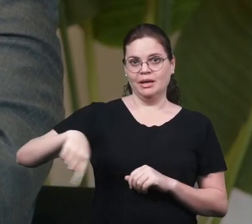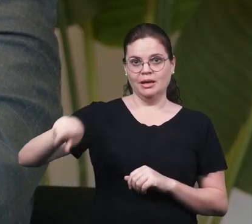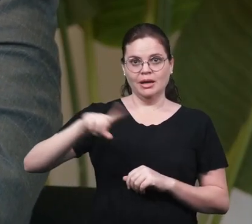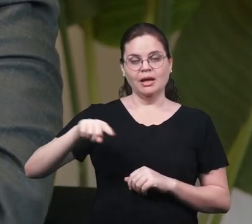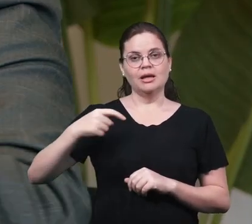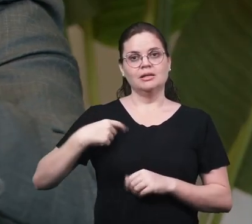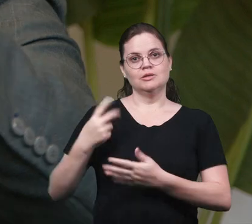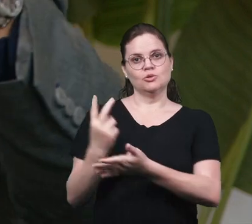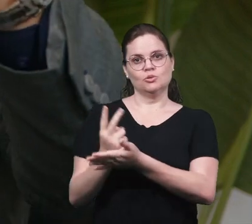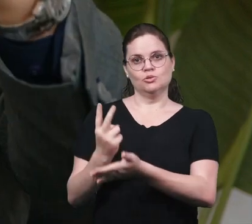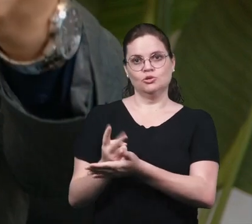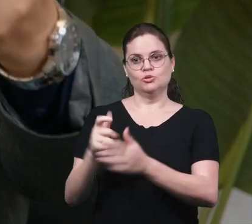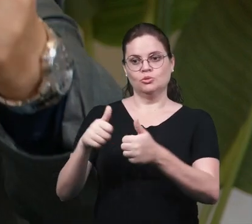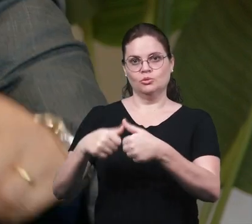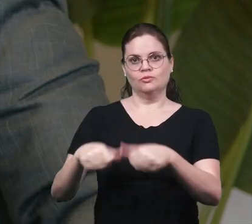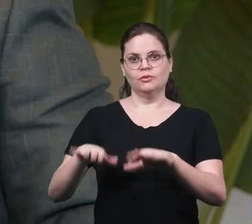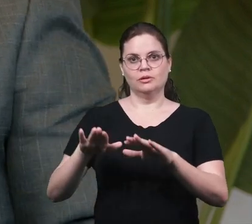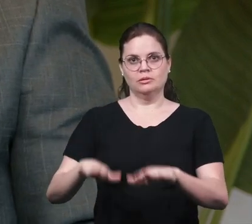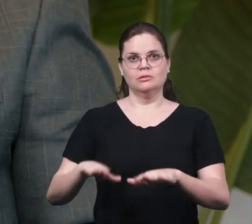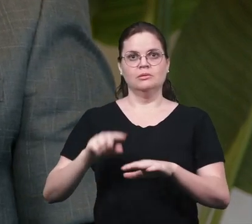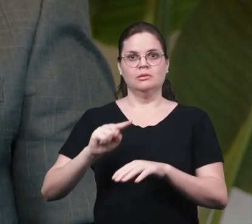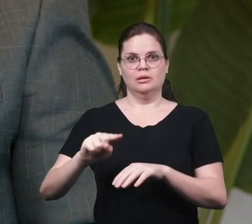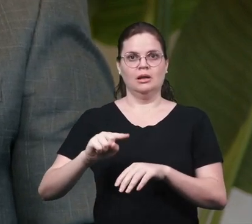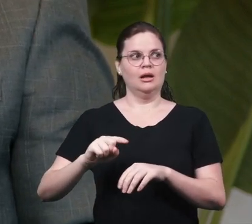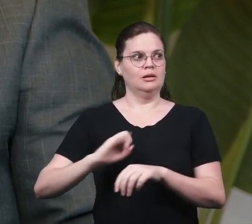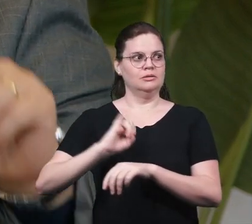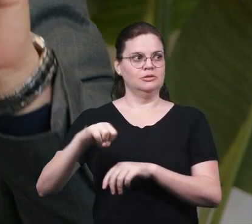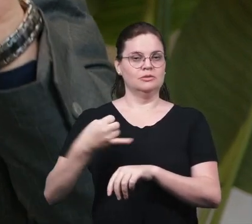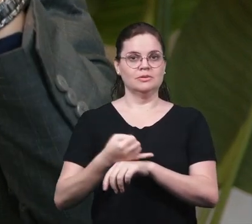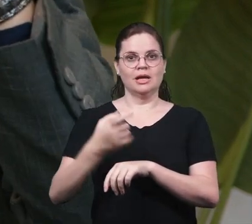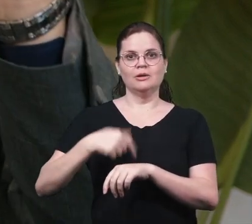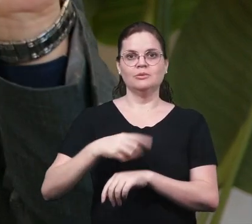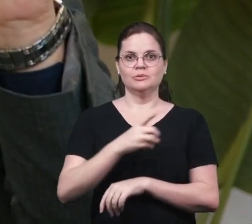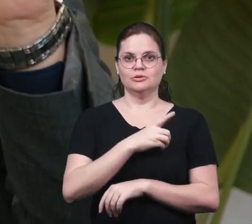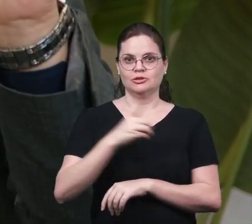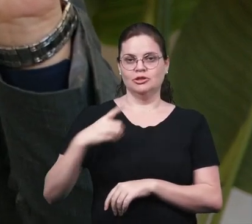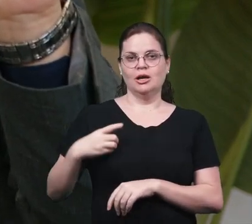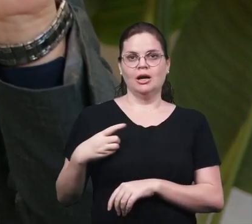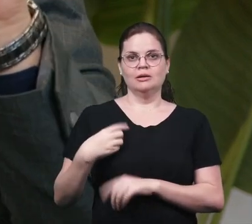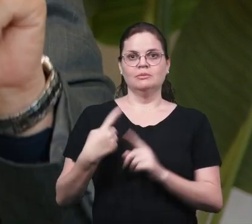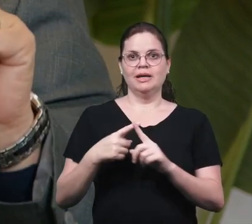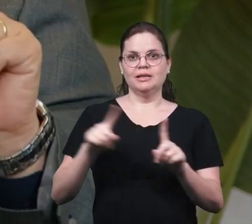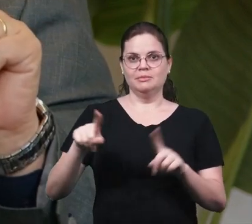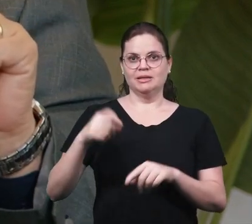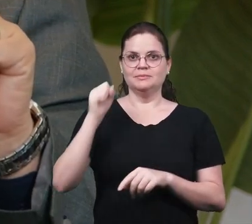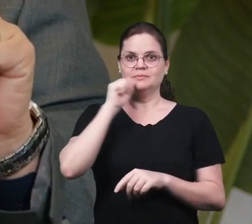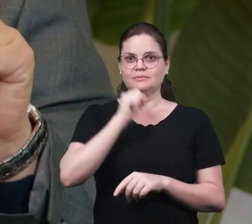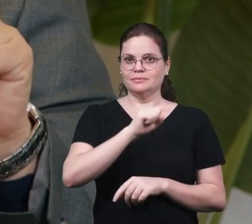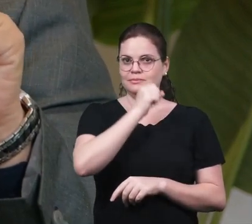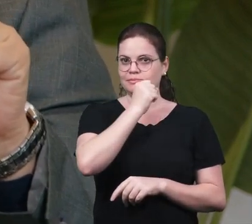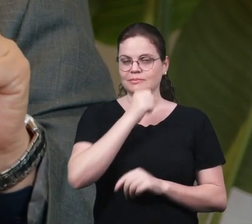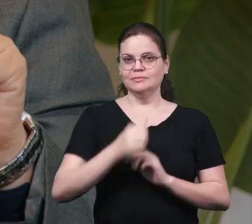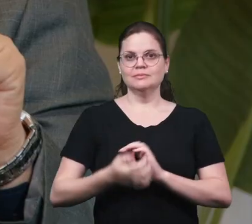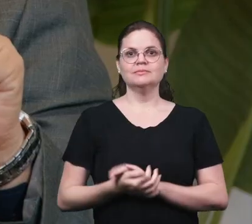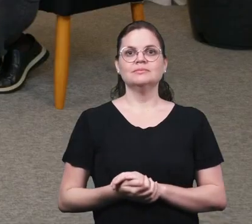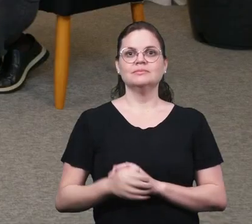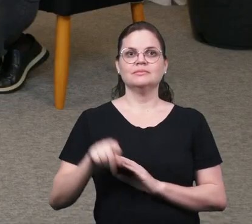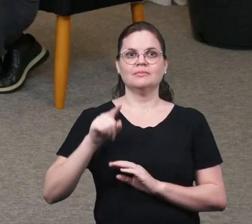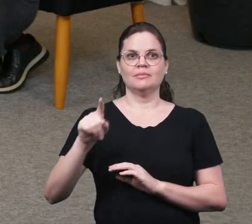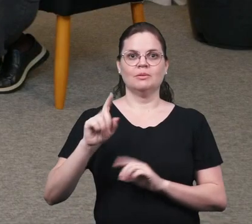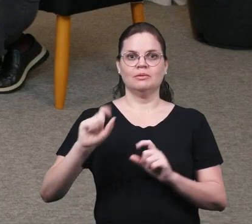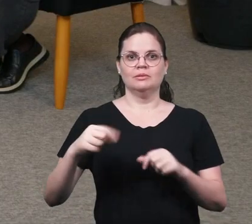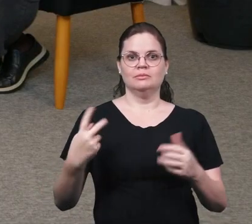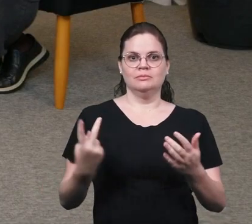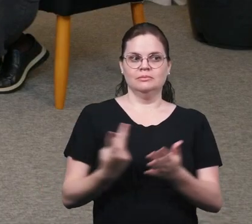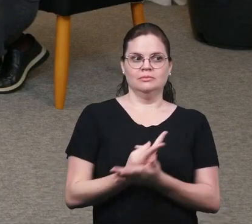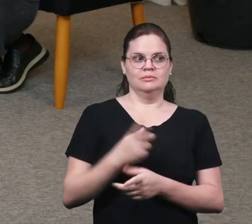Jerusalém. Logo, esse Filipe era o diácono Filipe. Ele foi para Samaria. E lá em Samaria, Deus o usou,